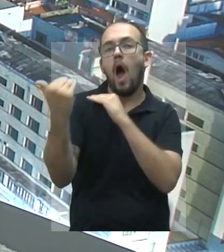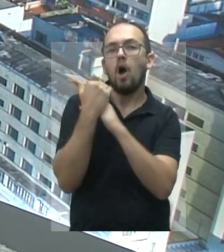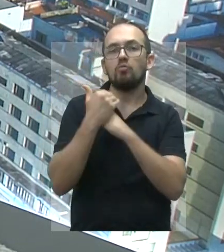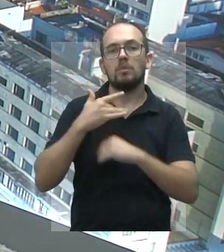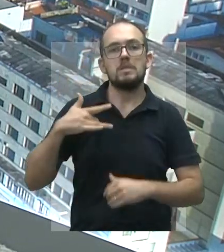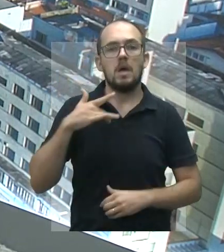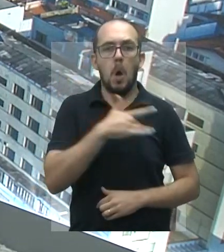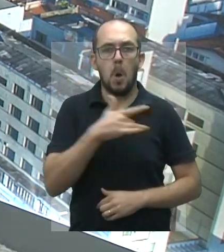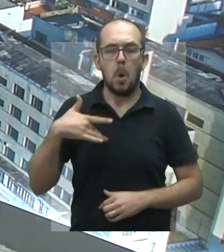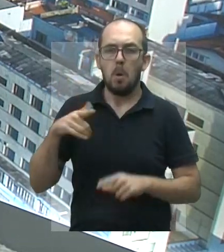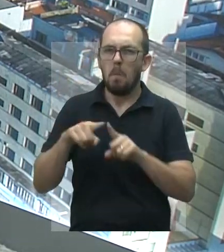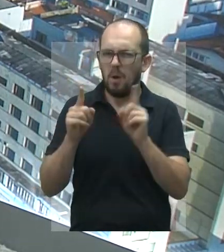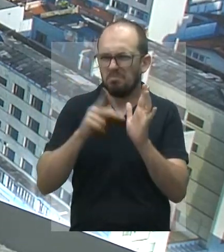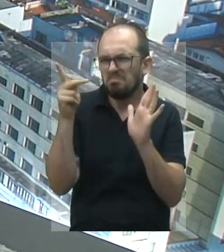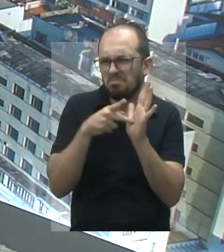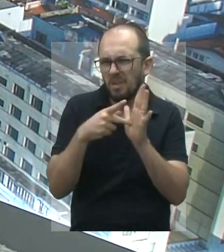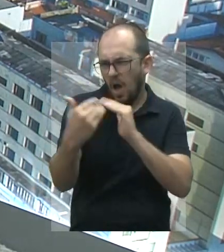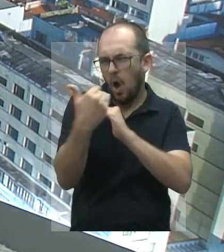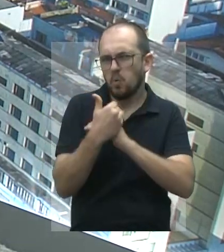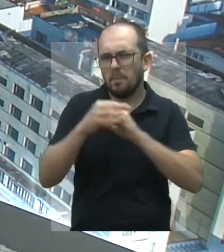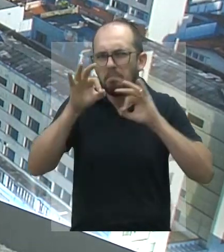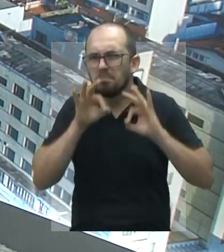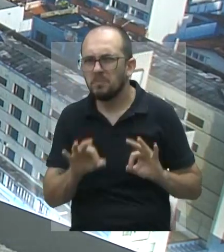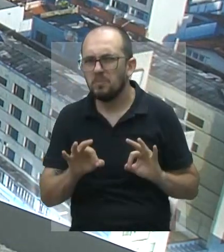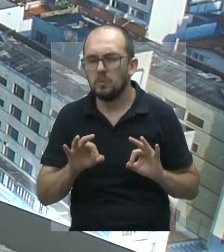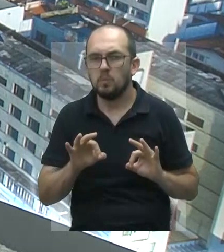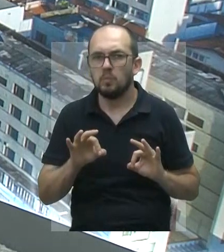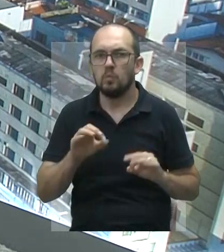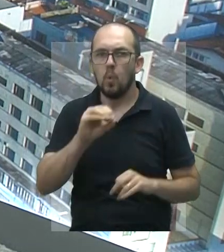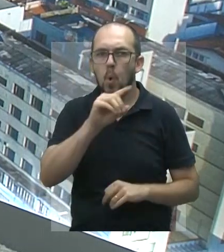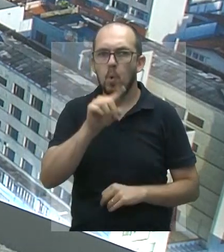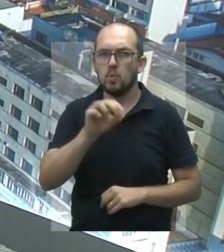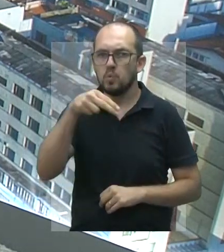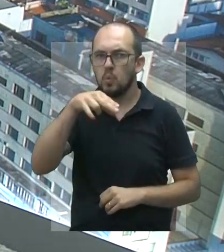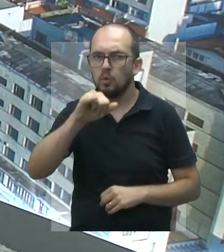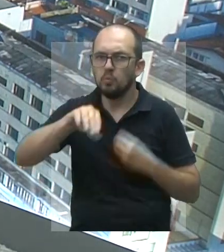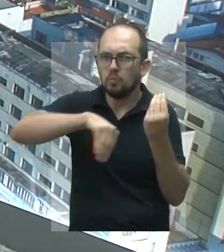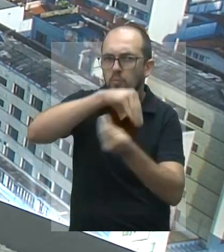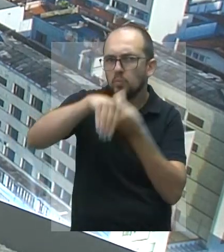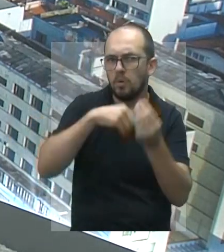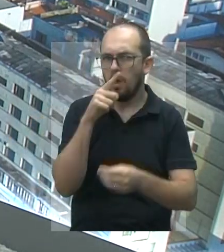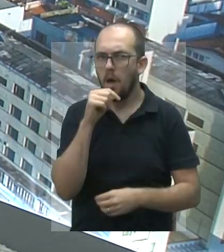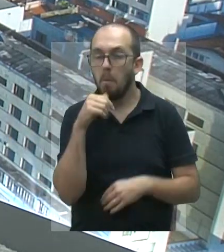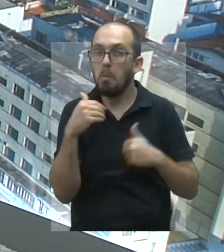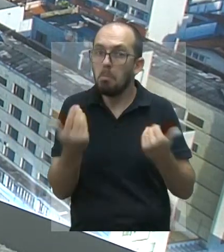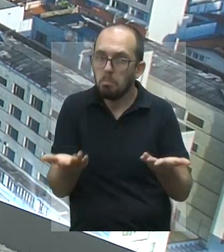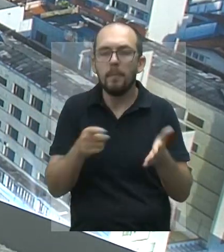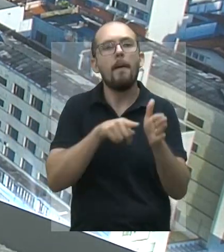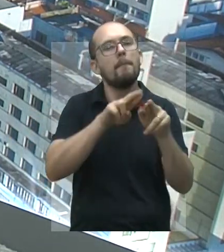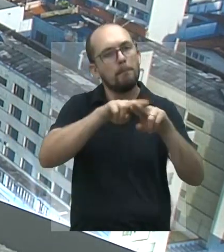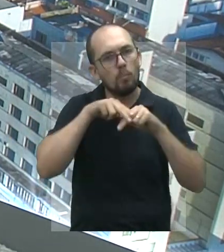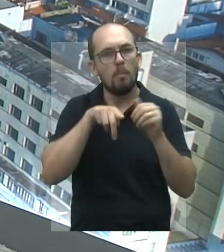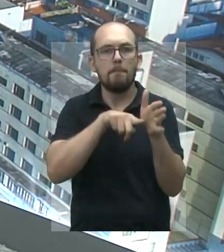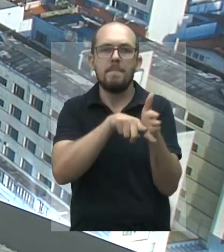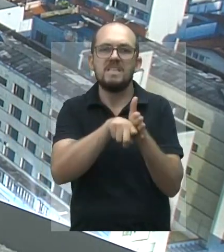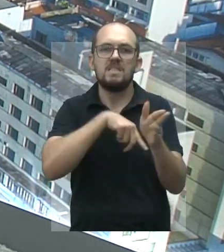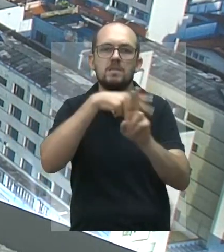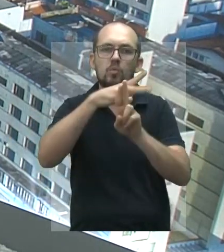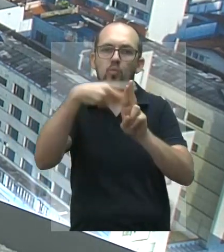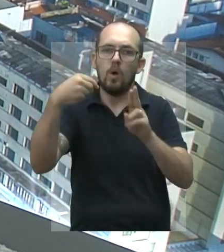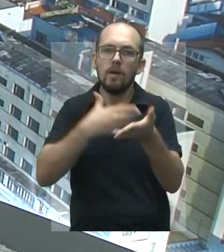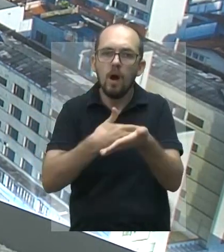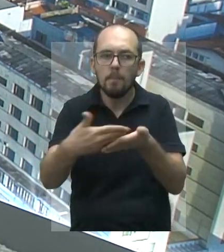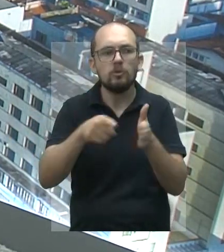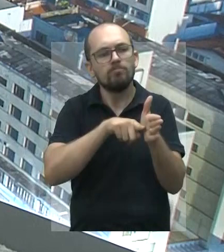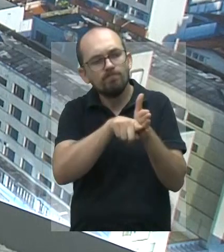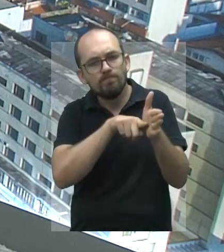saúde. Mas será que de fato isso funciona, traz benefícios? É isso que os pesquisadores, professores e estudantes da